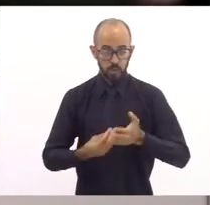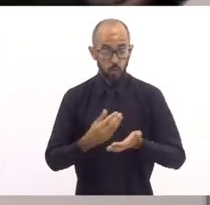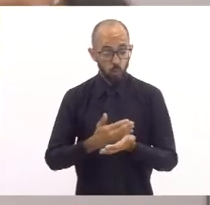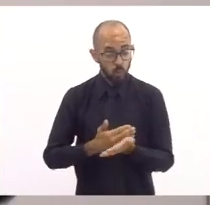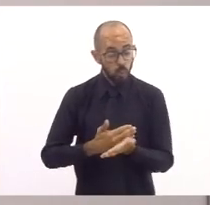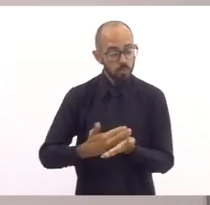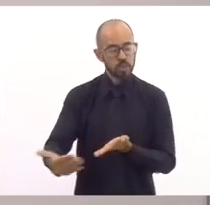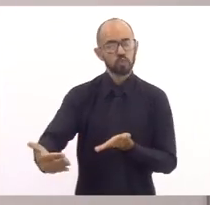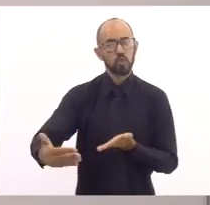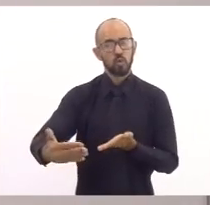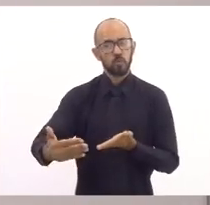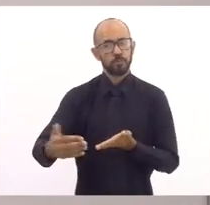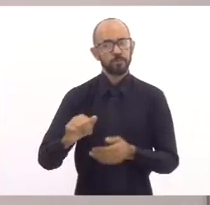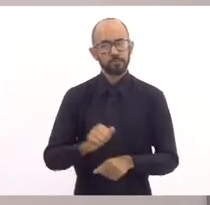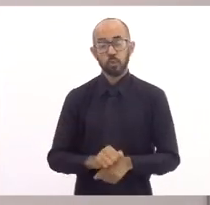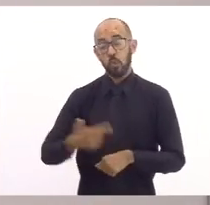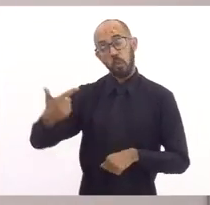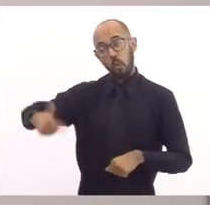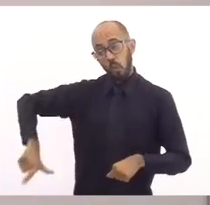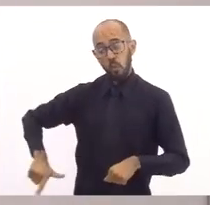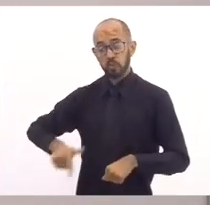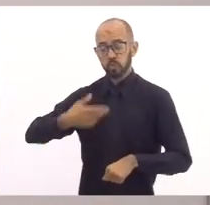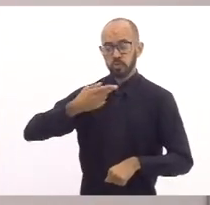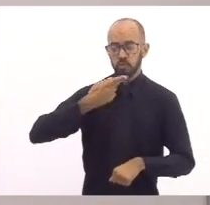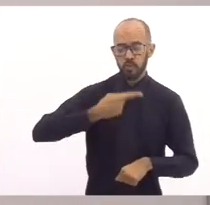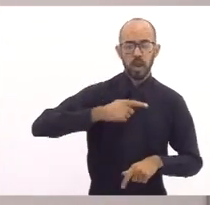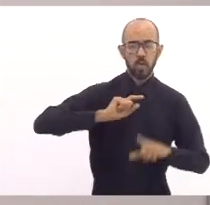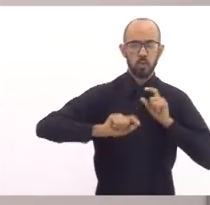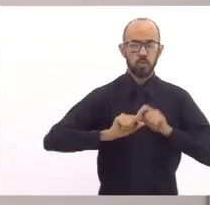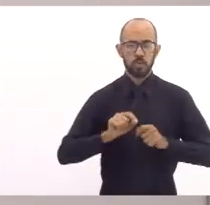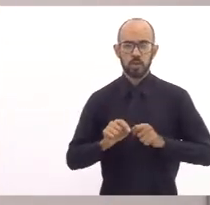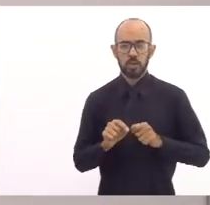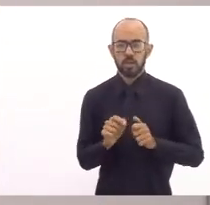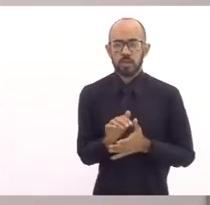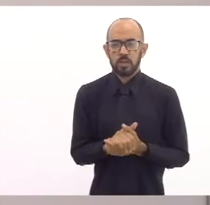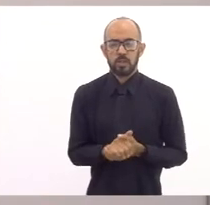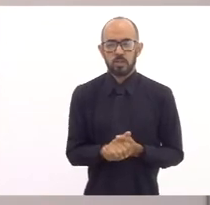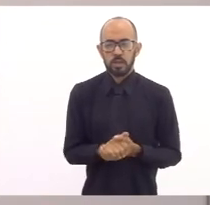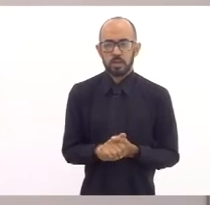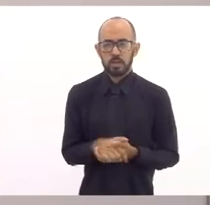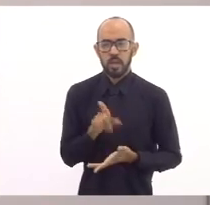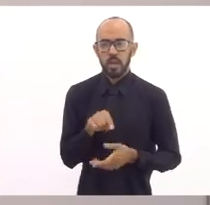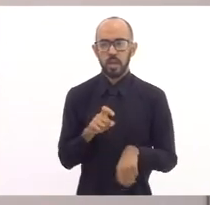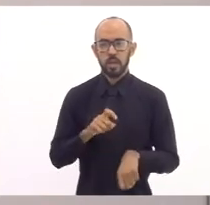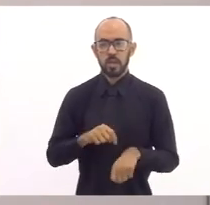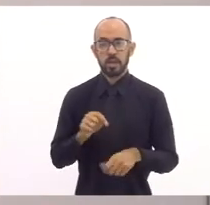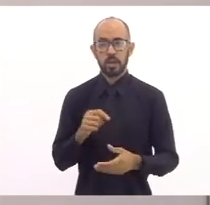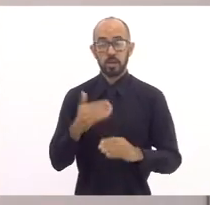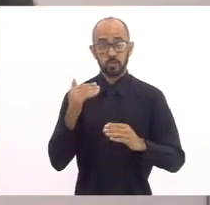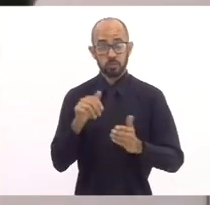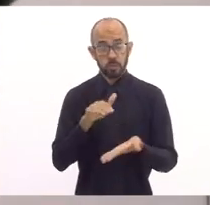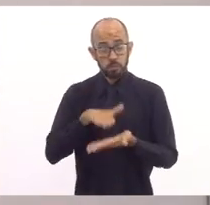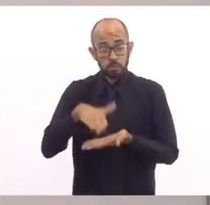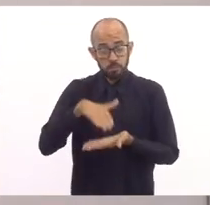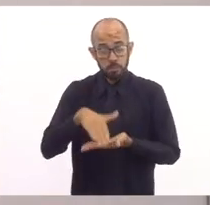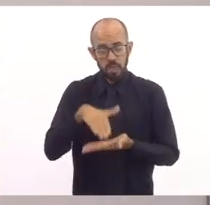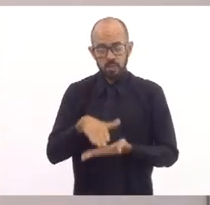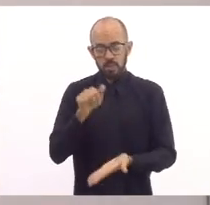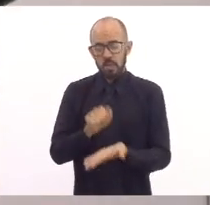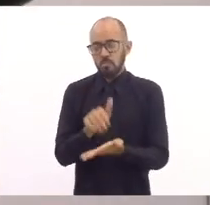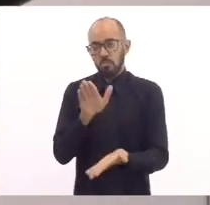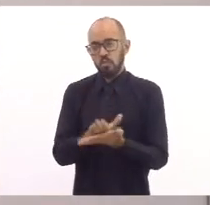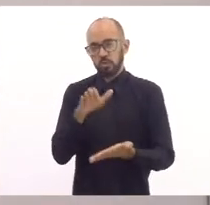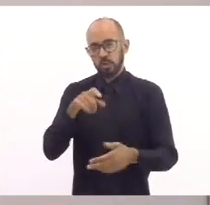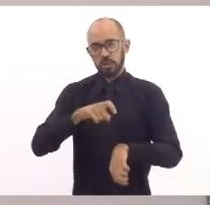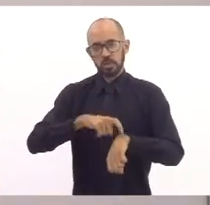Já começa ali. E outros acham que o fato gerador é na emissão da multa, porque, nesse